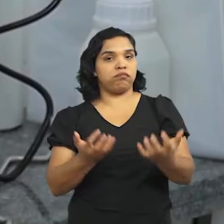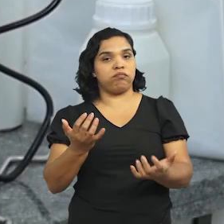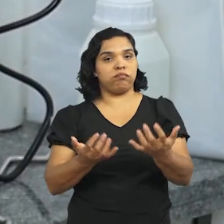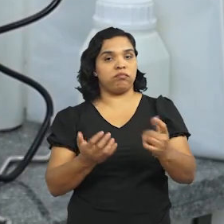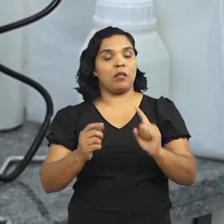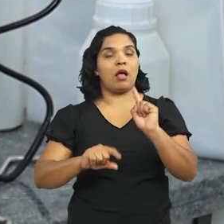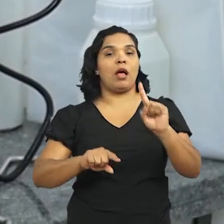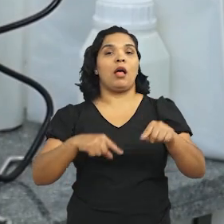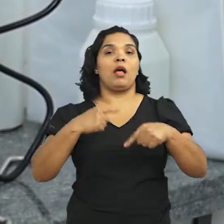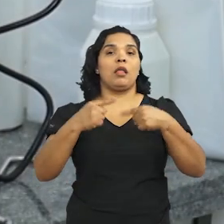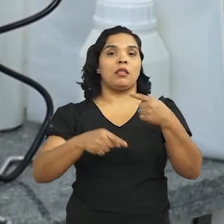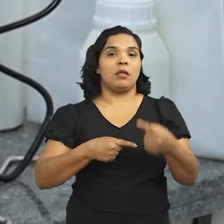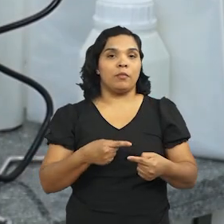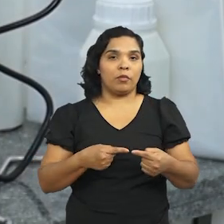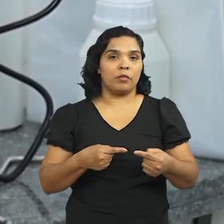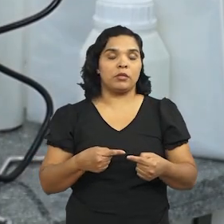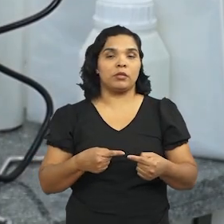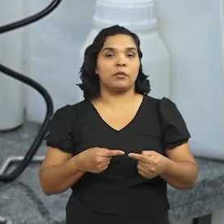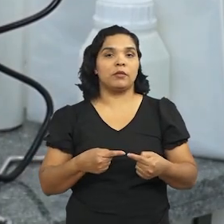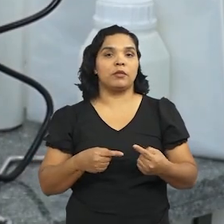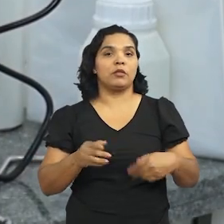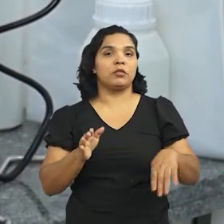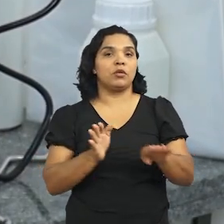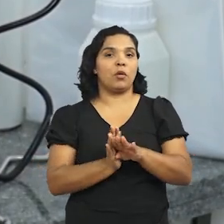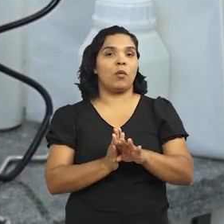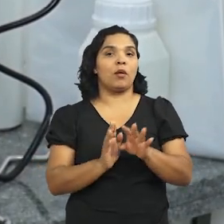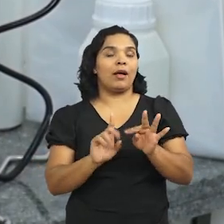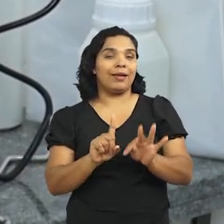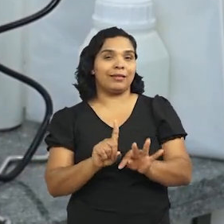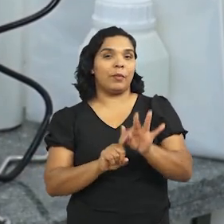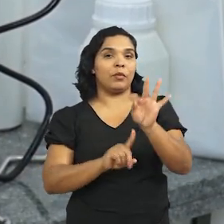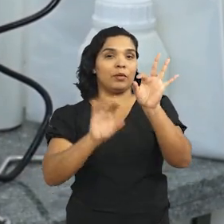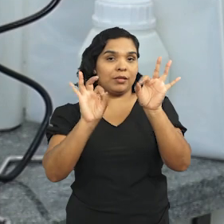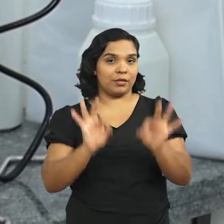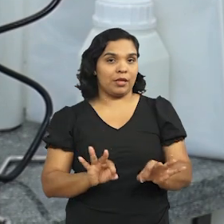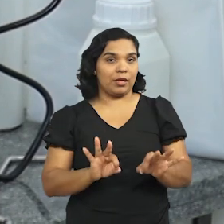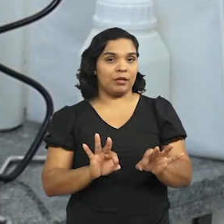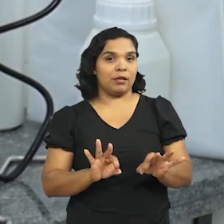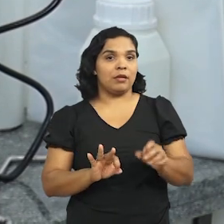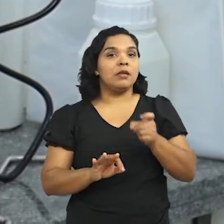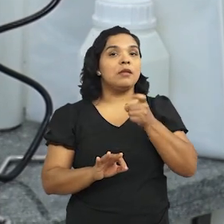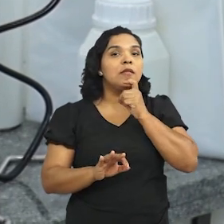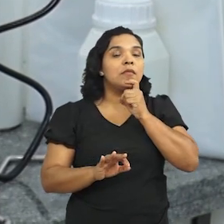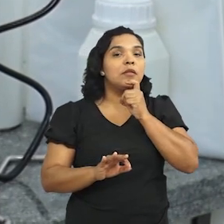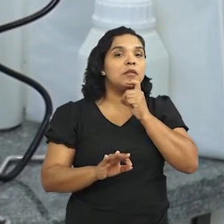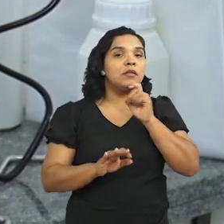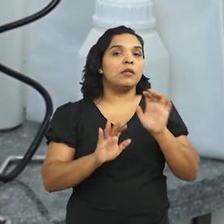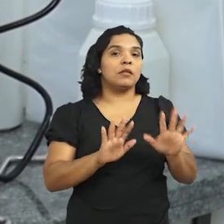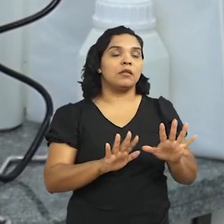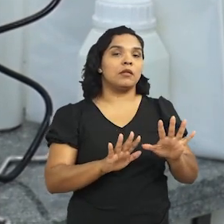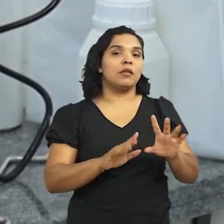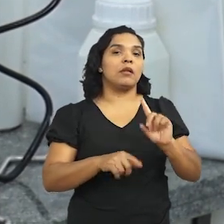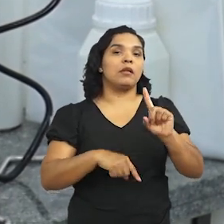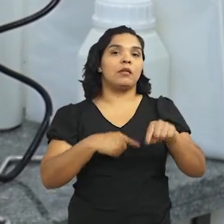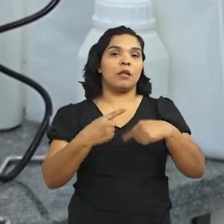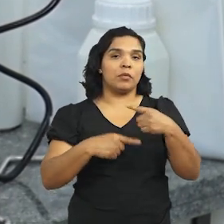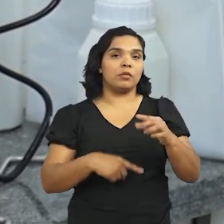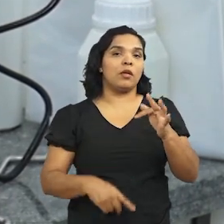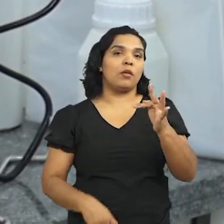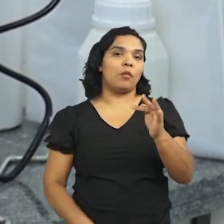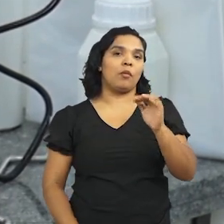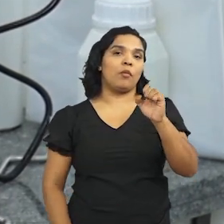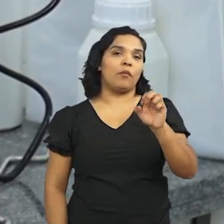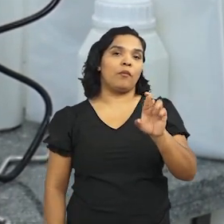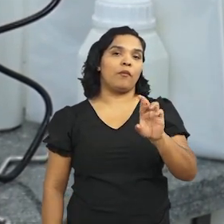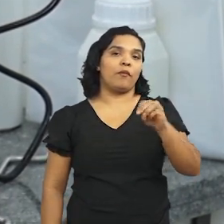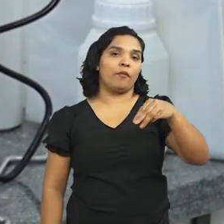malte, faz a fervura e a partir do momento que chegou à temperatura ideal, a gente resfria e leva